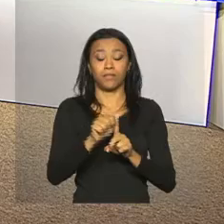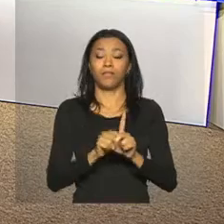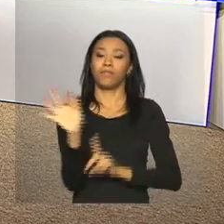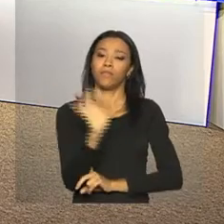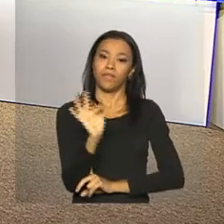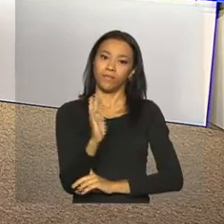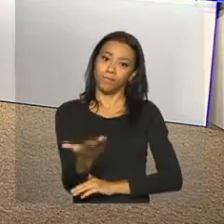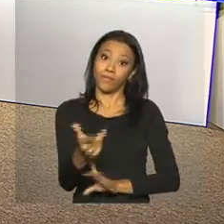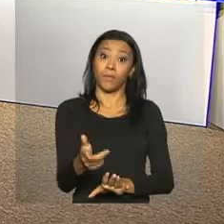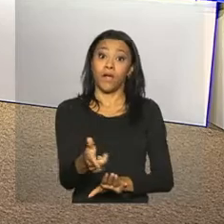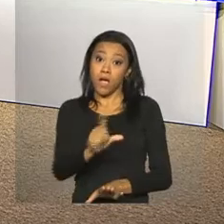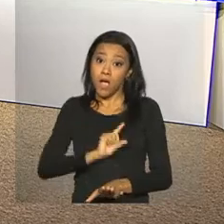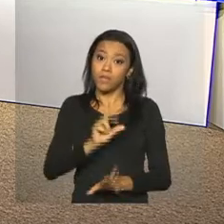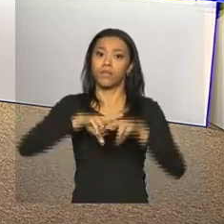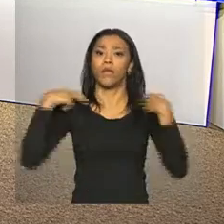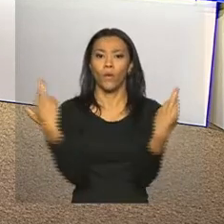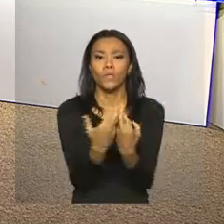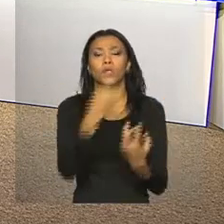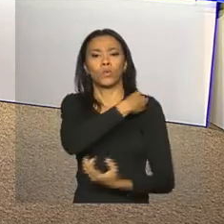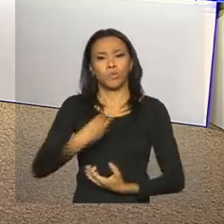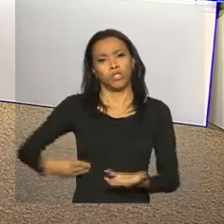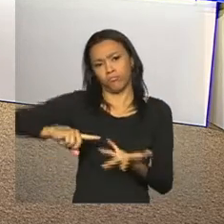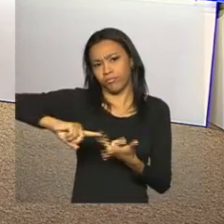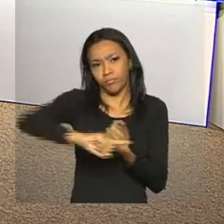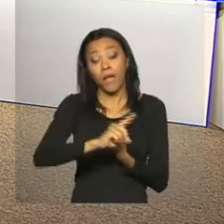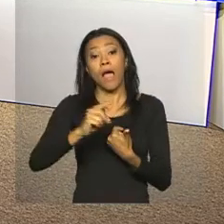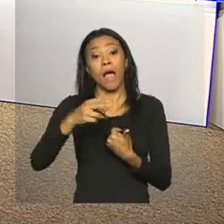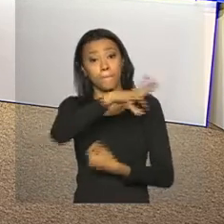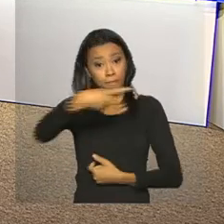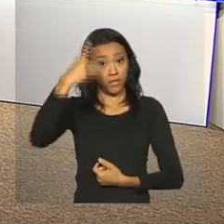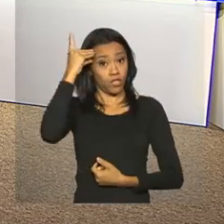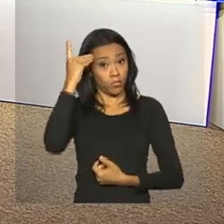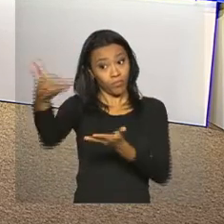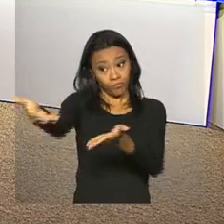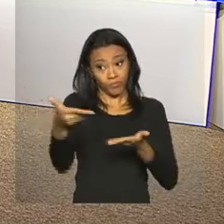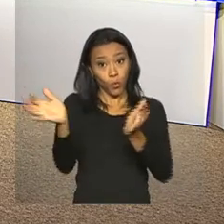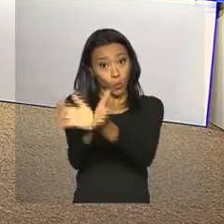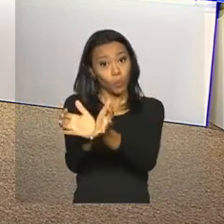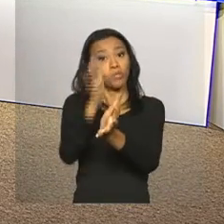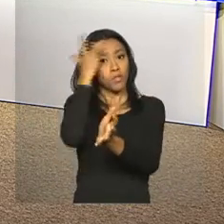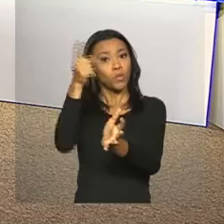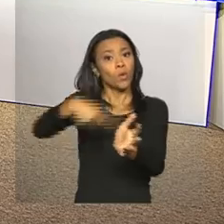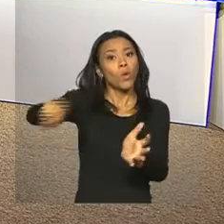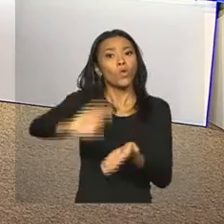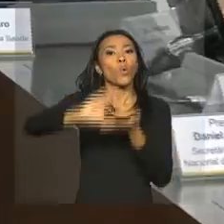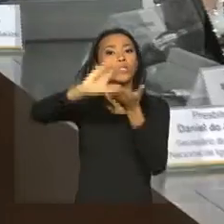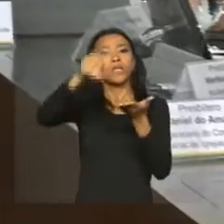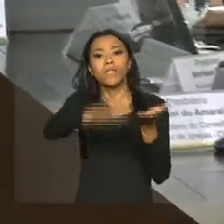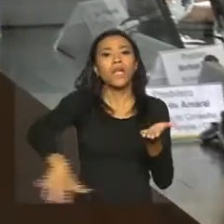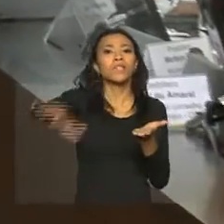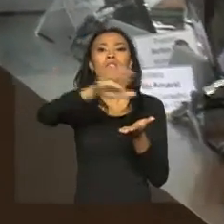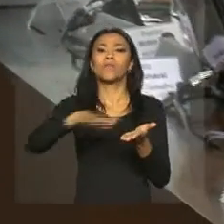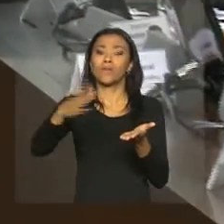antes de se reunir com os ministros a presidenta dilma rousseff recebeu um grupo de representantes do conselho nacional das